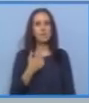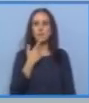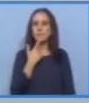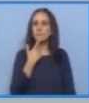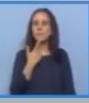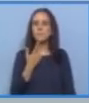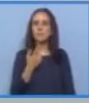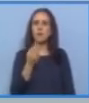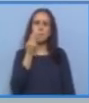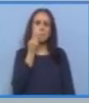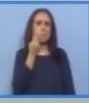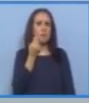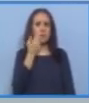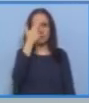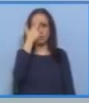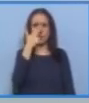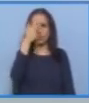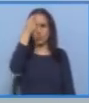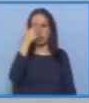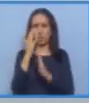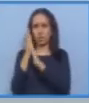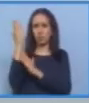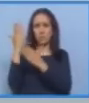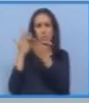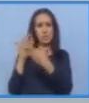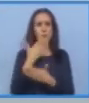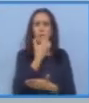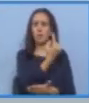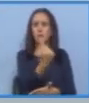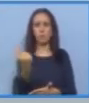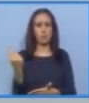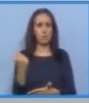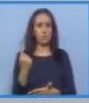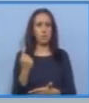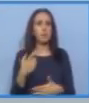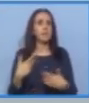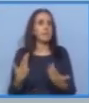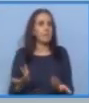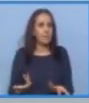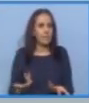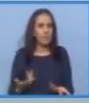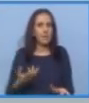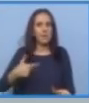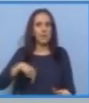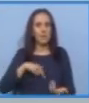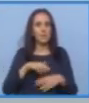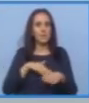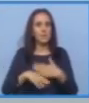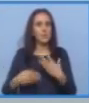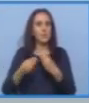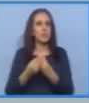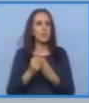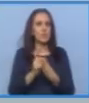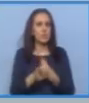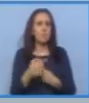isso certamente fará parte da história da relação com Deus de cada uma destas pessoas. E então, o que é que nós podemos fazer em conjunto?